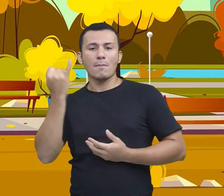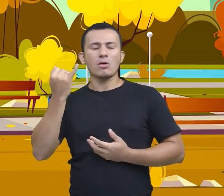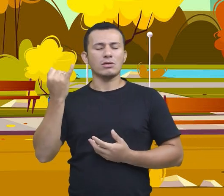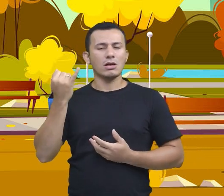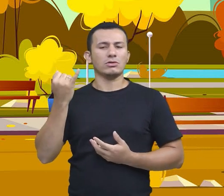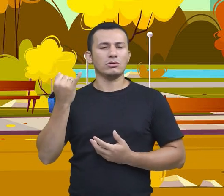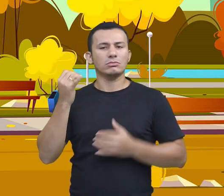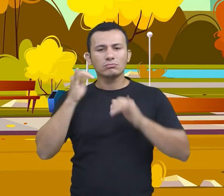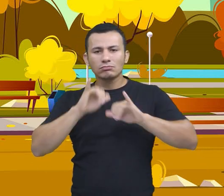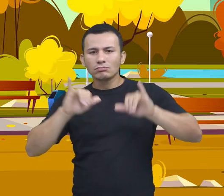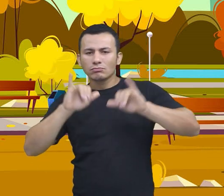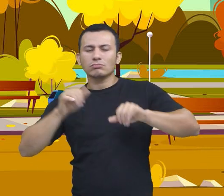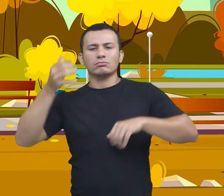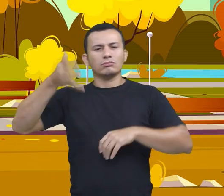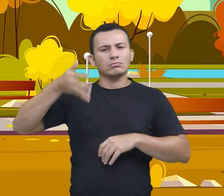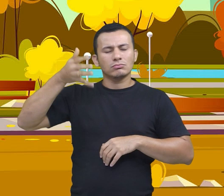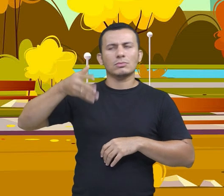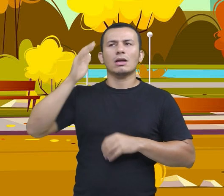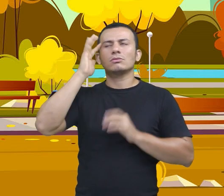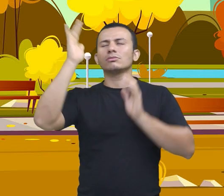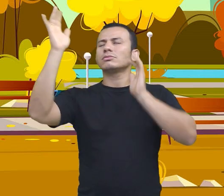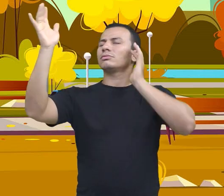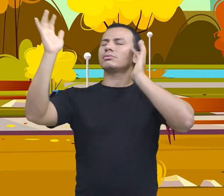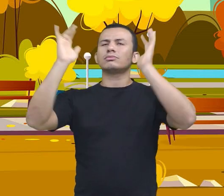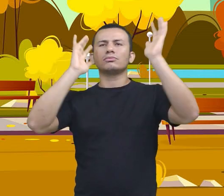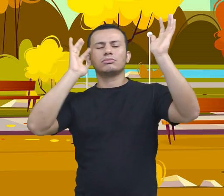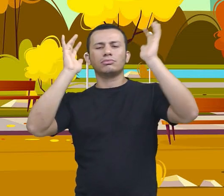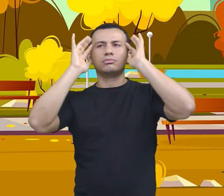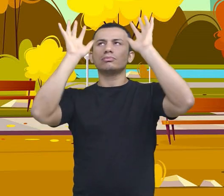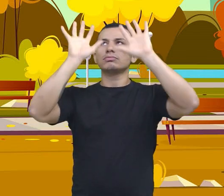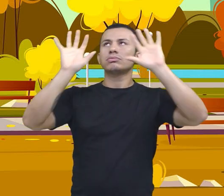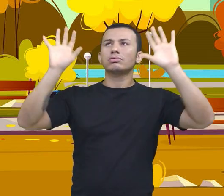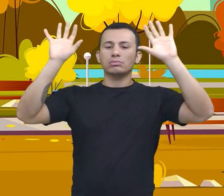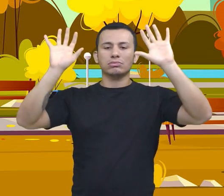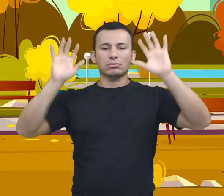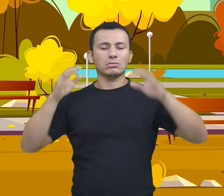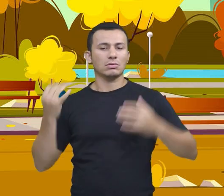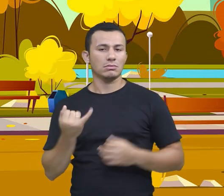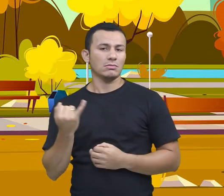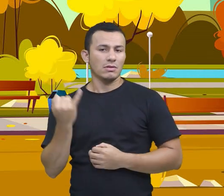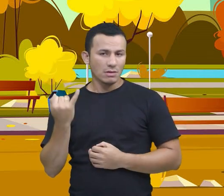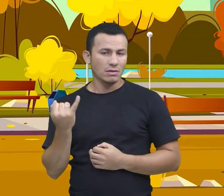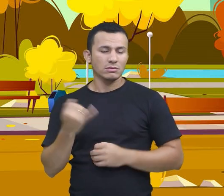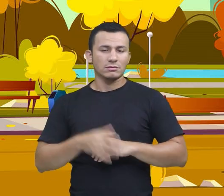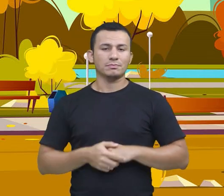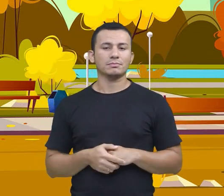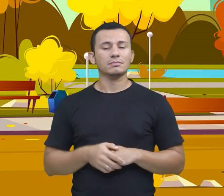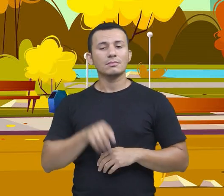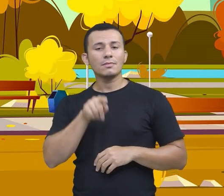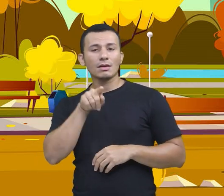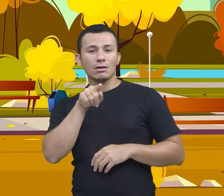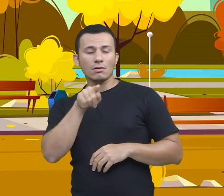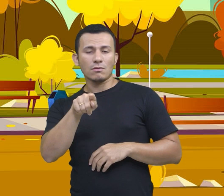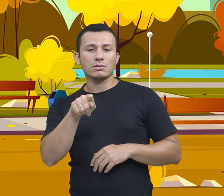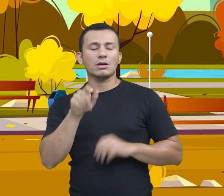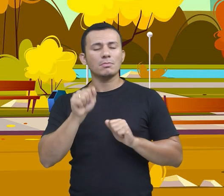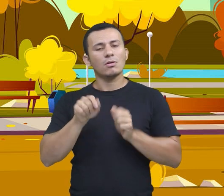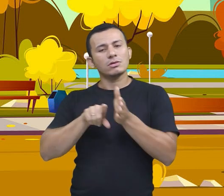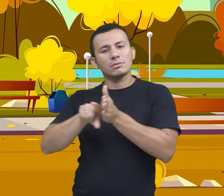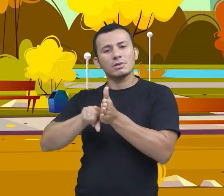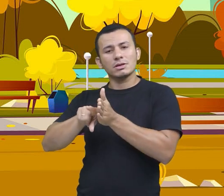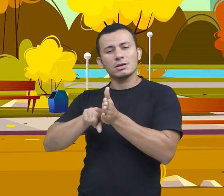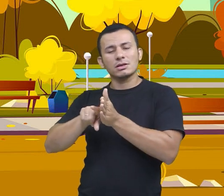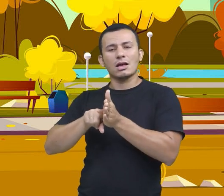a nossa imaginação fluir. Isso mesmo, o que você pode fazer? Pesquisar aí na